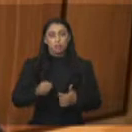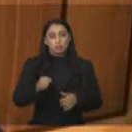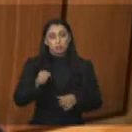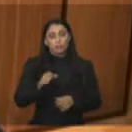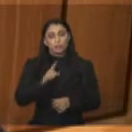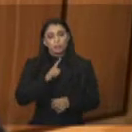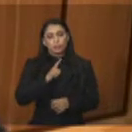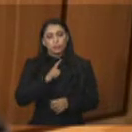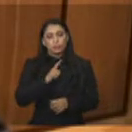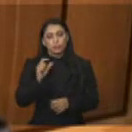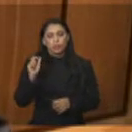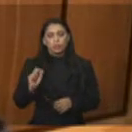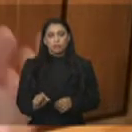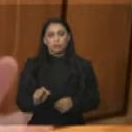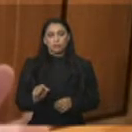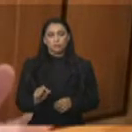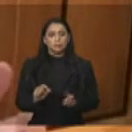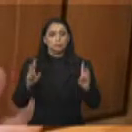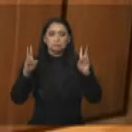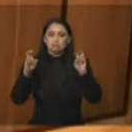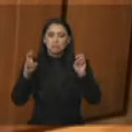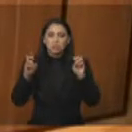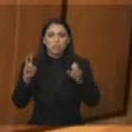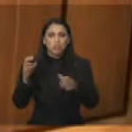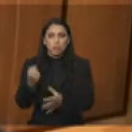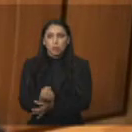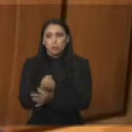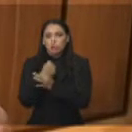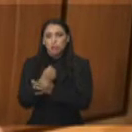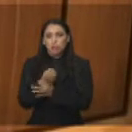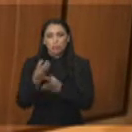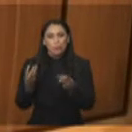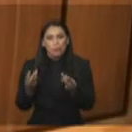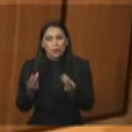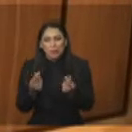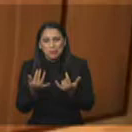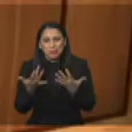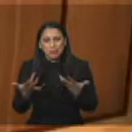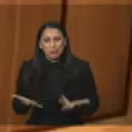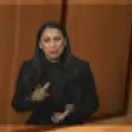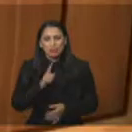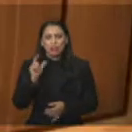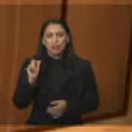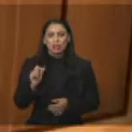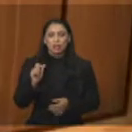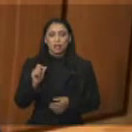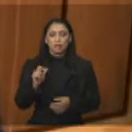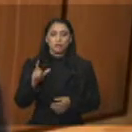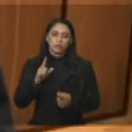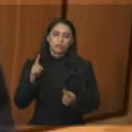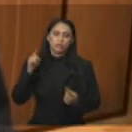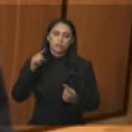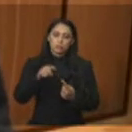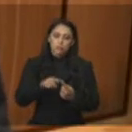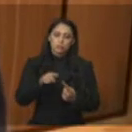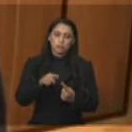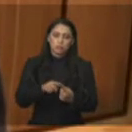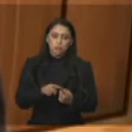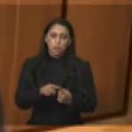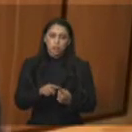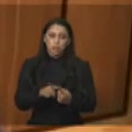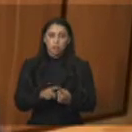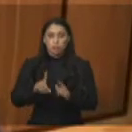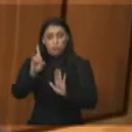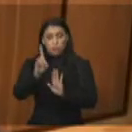jurídico dogmático, não trata de um dever de proteção abstrato, advindo da dimensão objetiva dos direitos fundamentais.